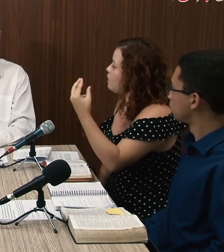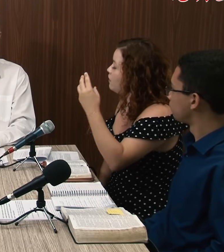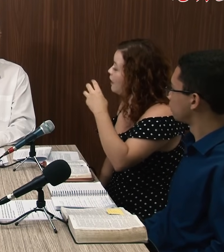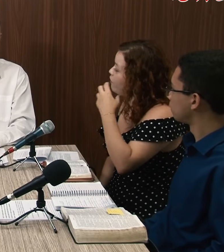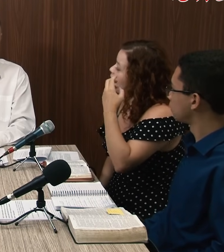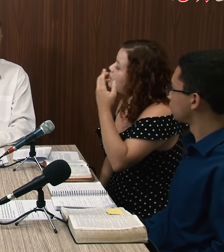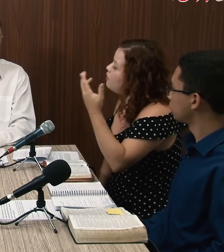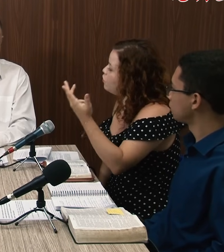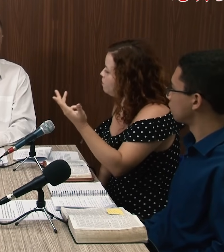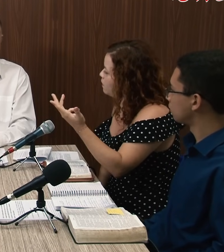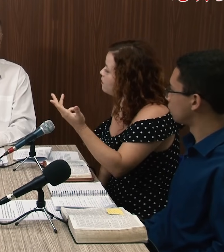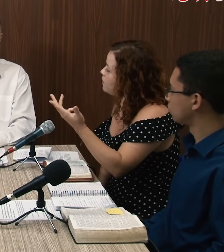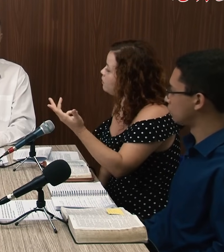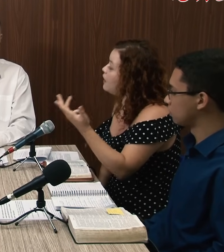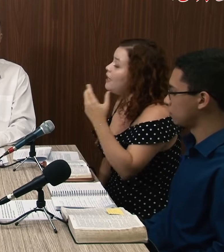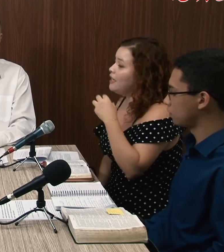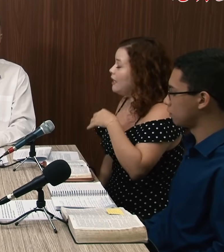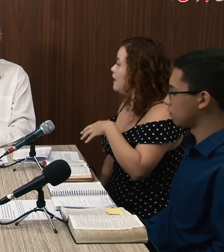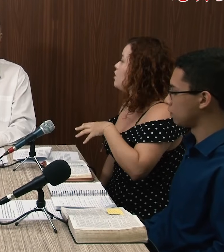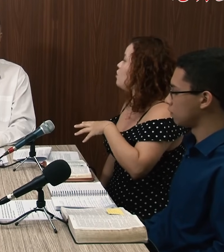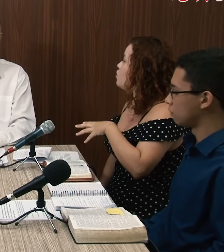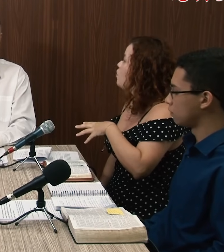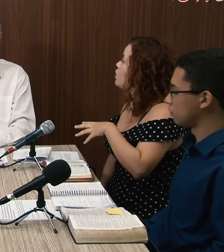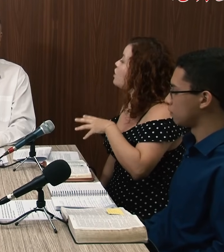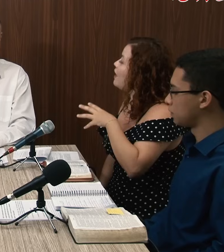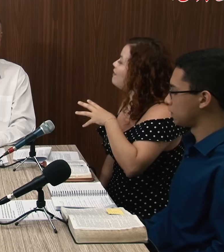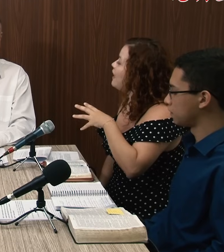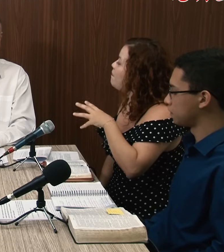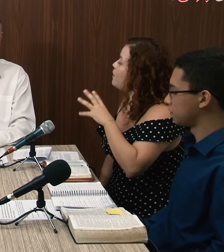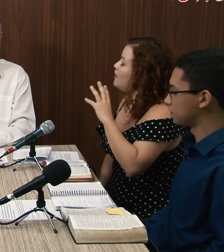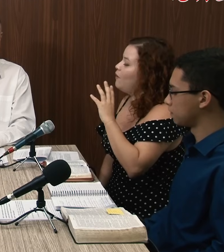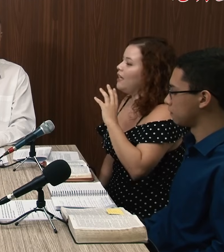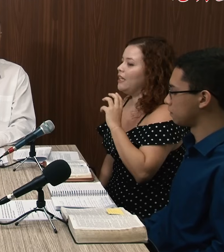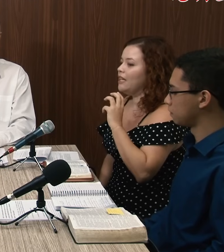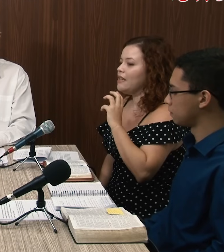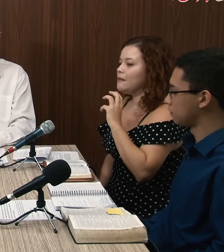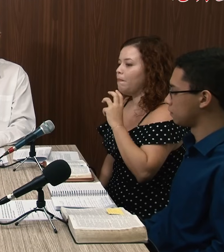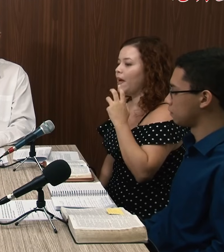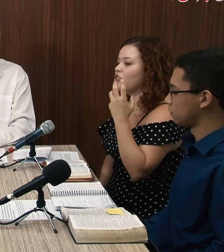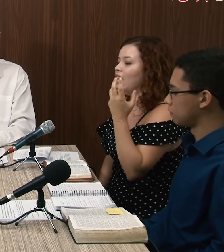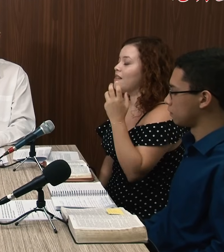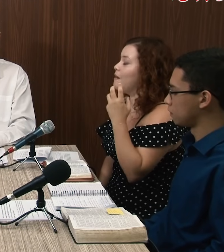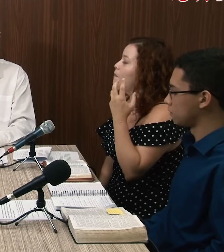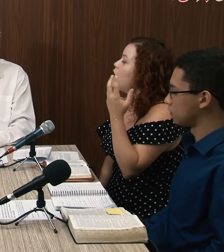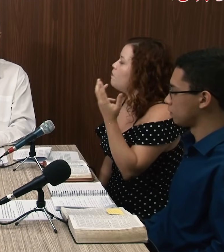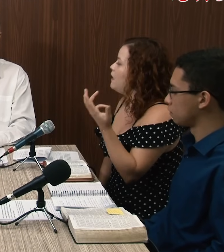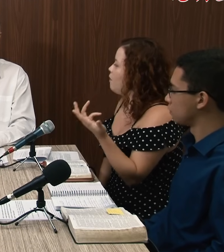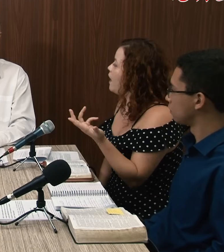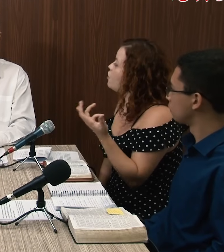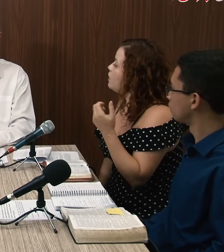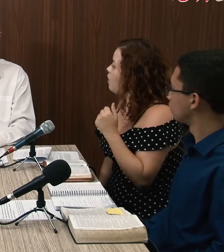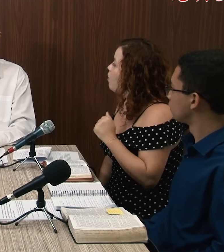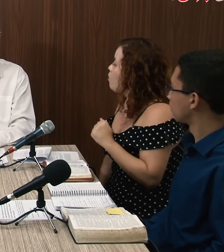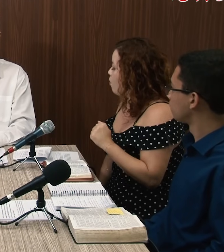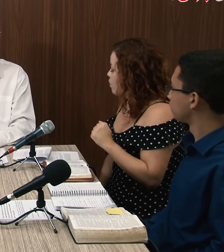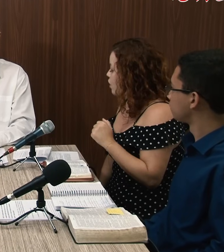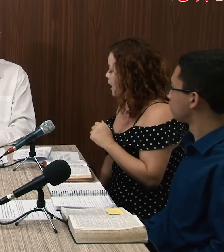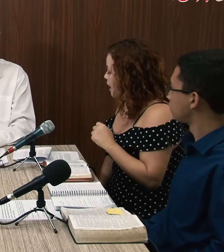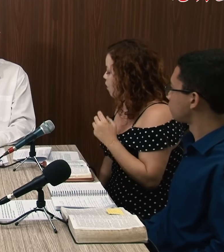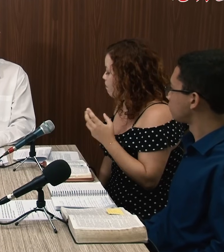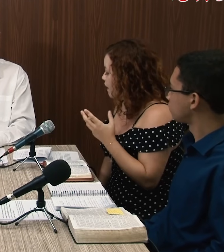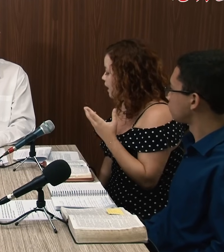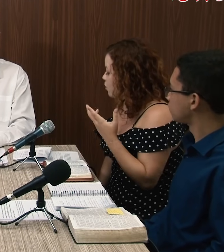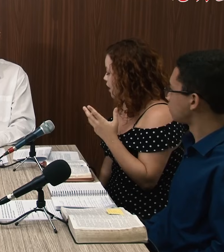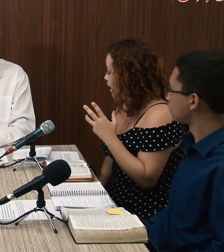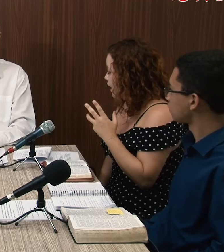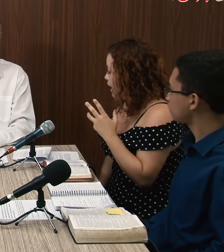Espírito Santo, da revelação do Espírito Santo. E a igreja de hoje, ela tem. Então ela queria partilhar essa mesma linguagem com